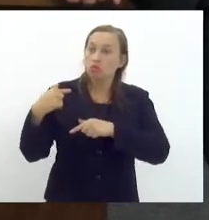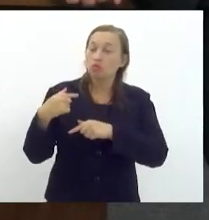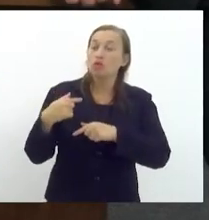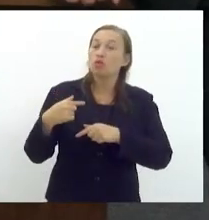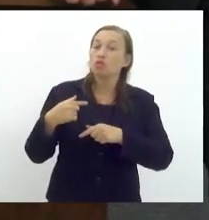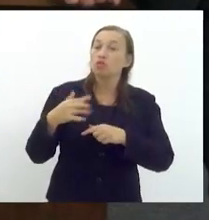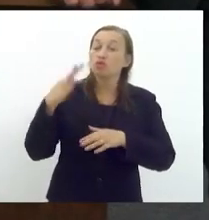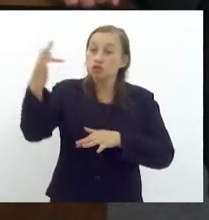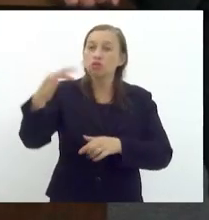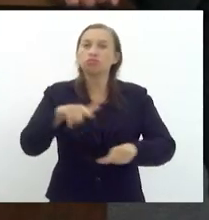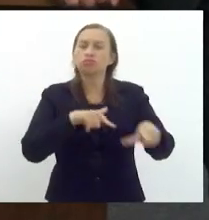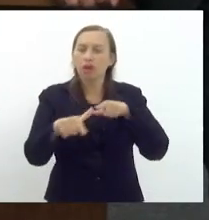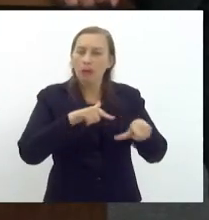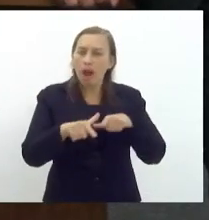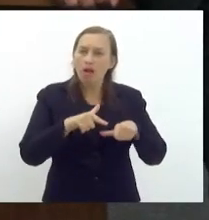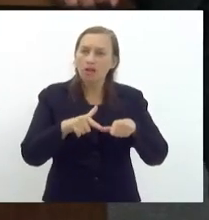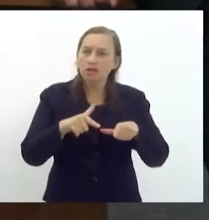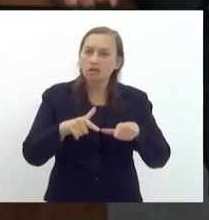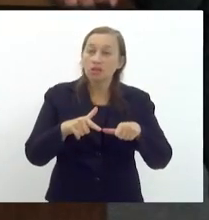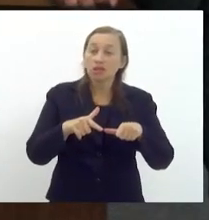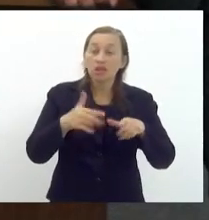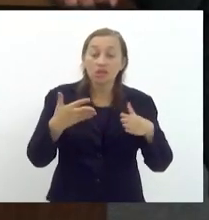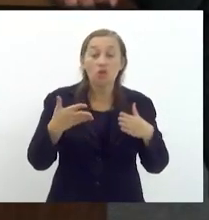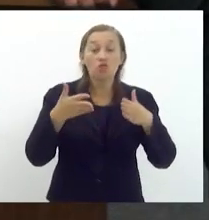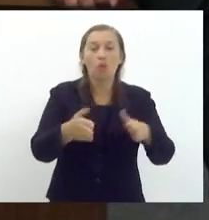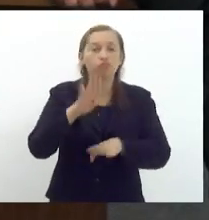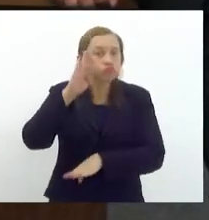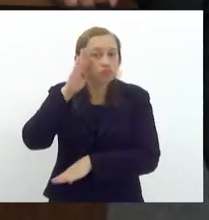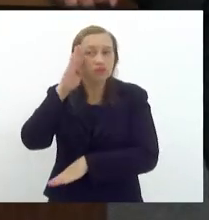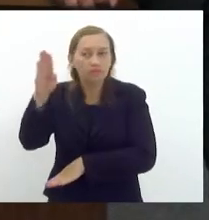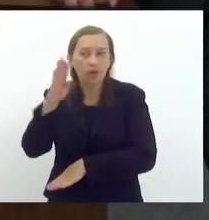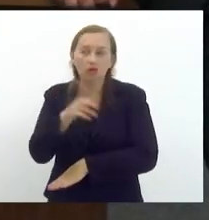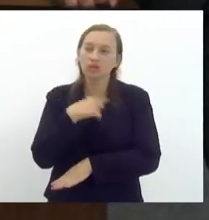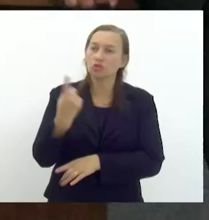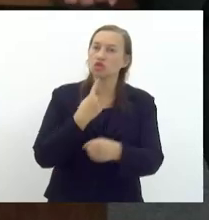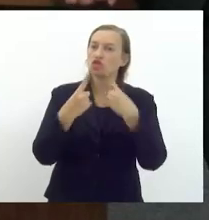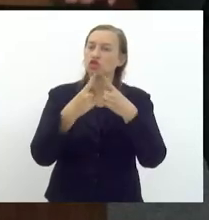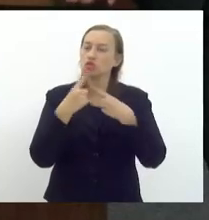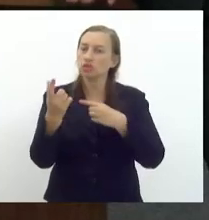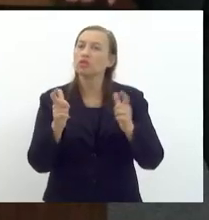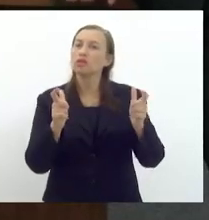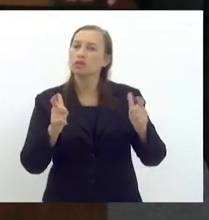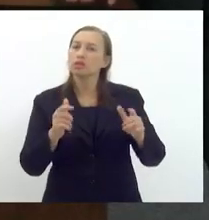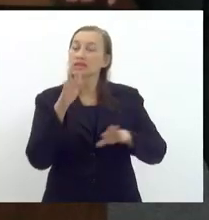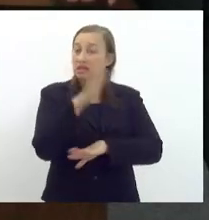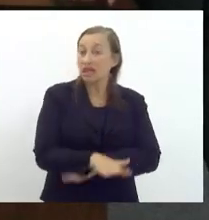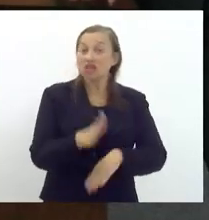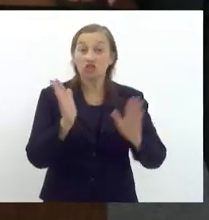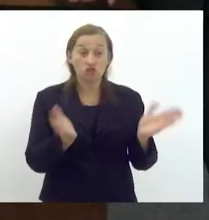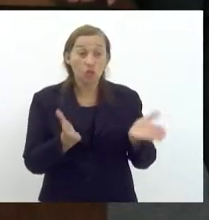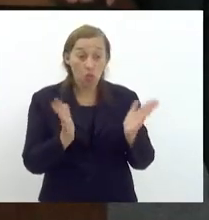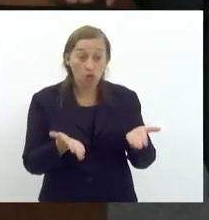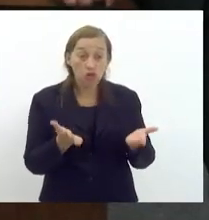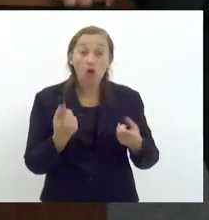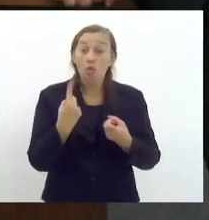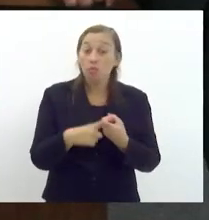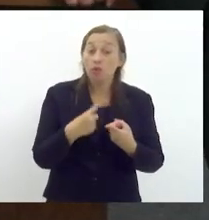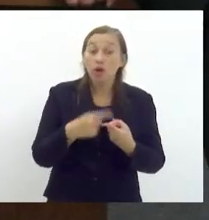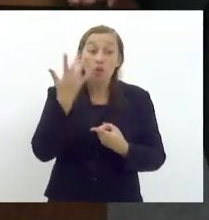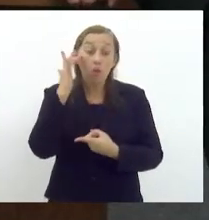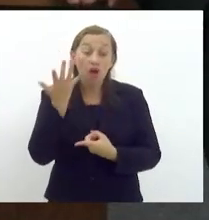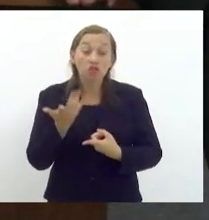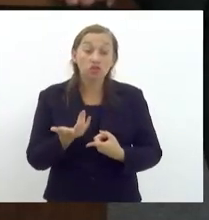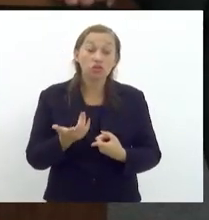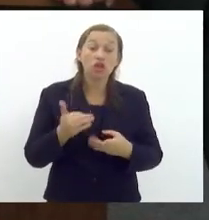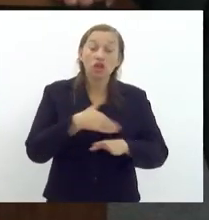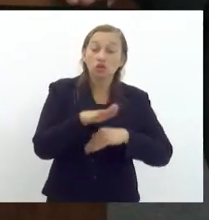essa Esse é o cerne principal da nossa discussão aqui nessa tarde de hoje porque aí eu acho que é